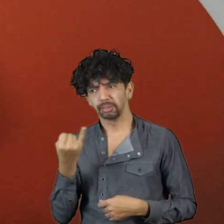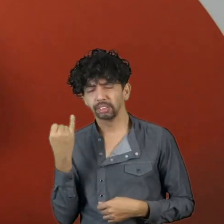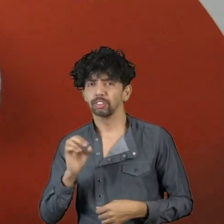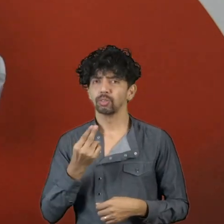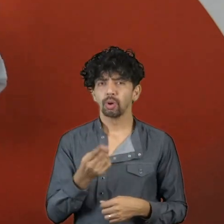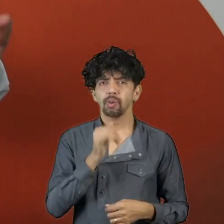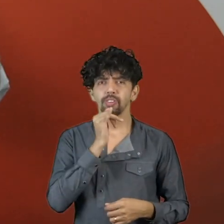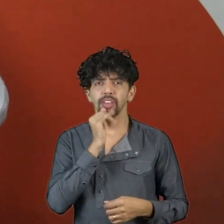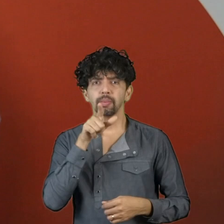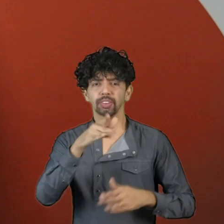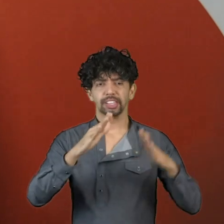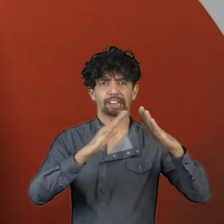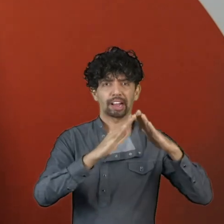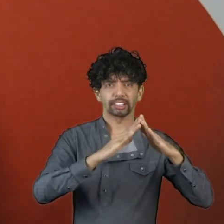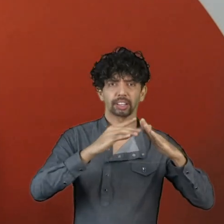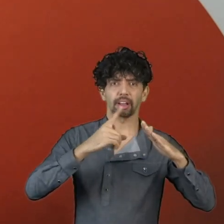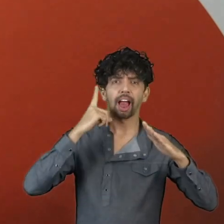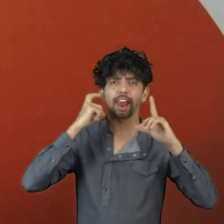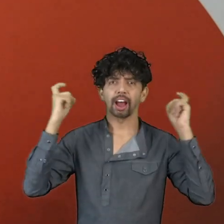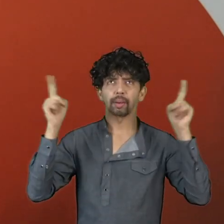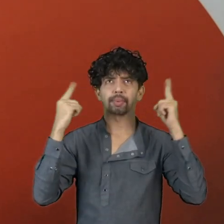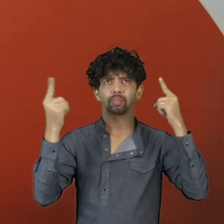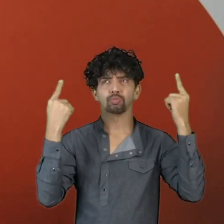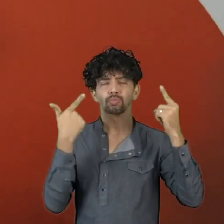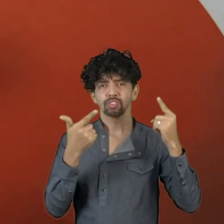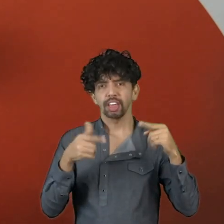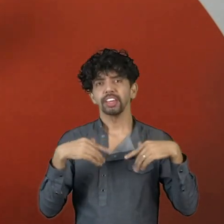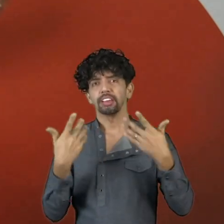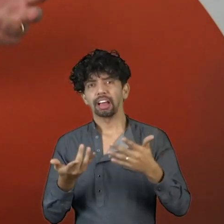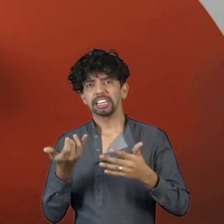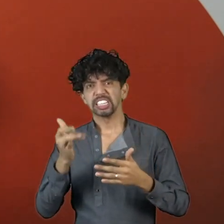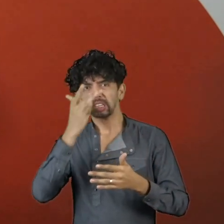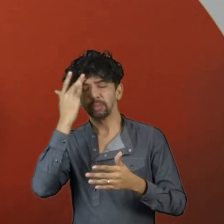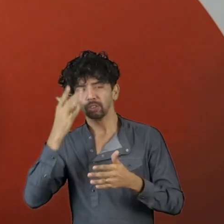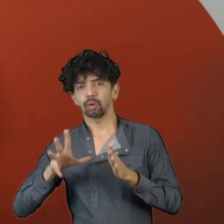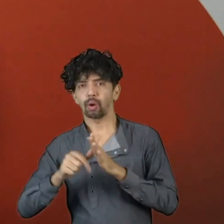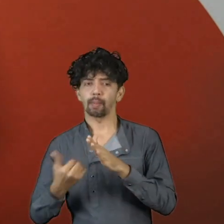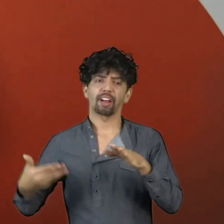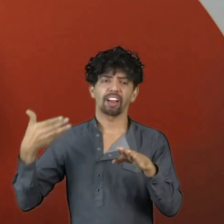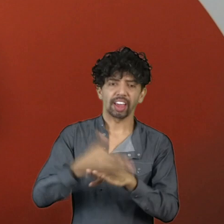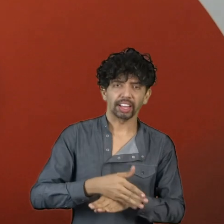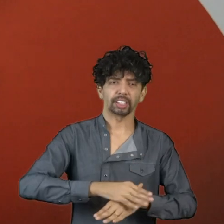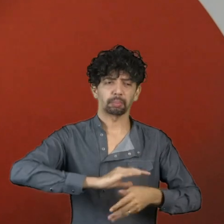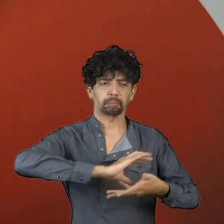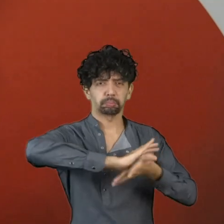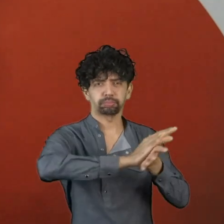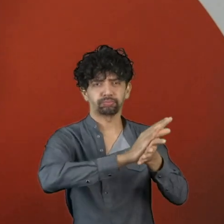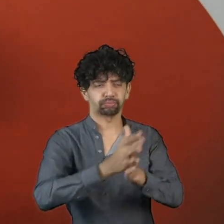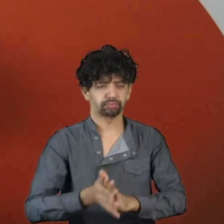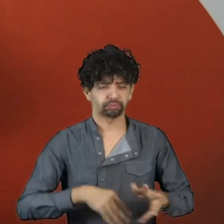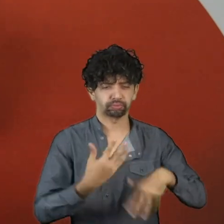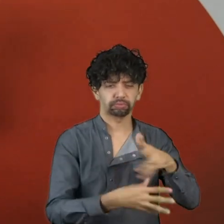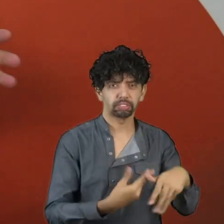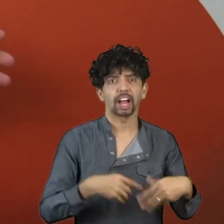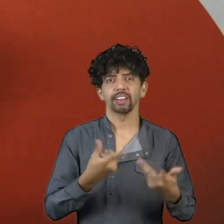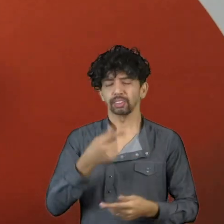ainda aquele alarme que você colocou na sua casa só depois que entraram e fizeram aquele estrago na sua casa. Ou seja,